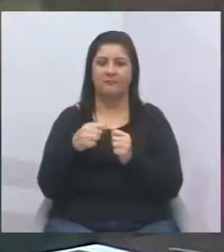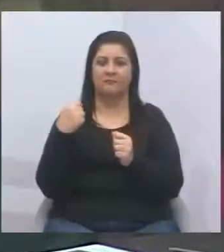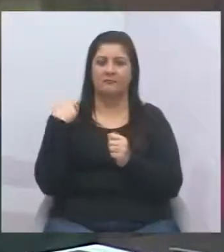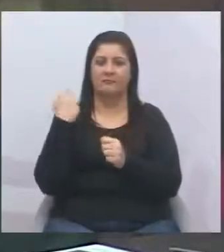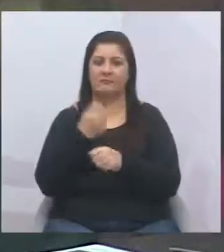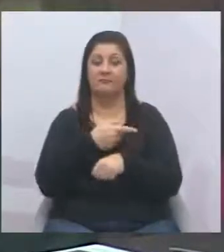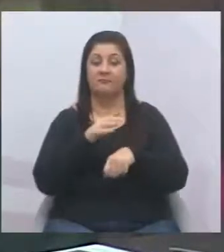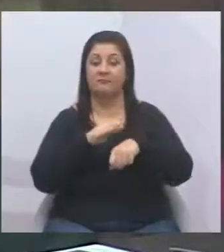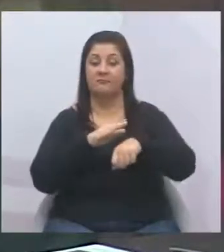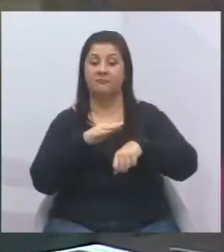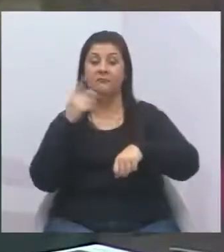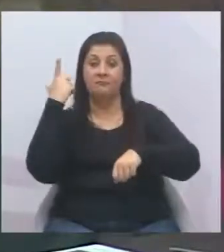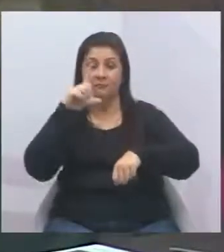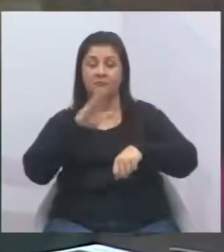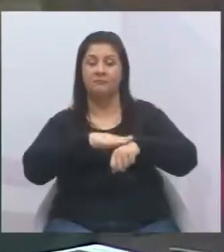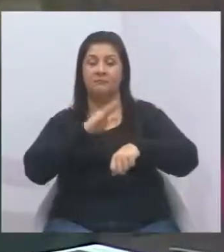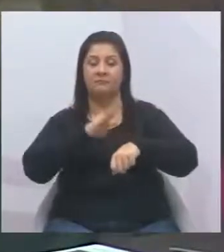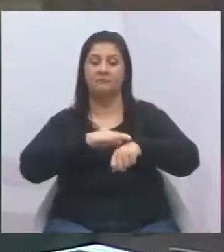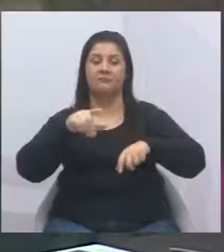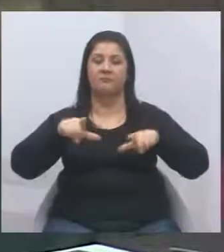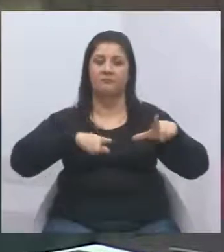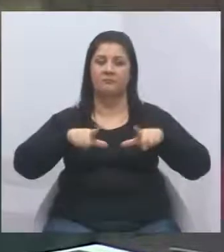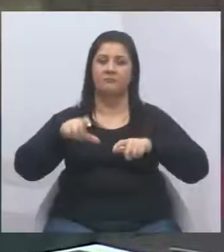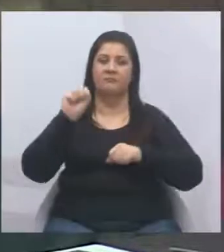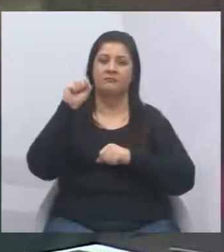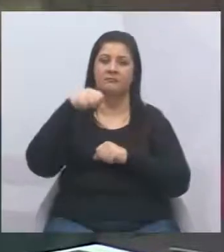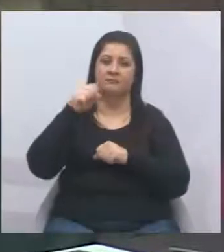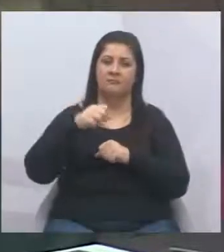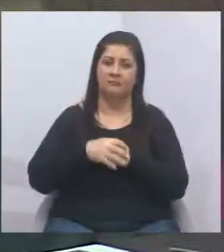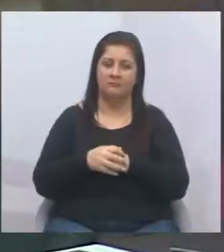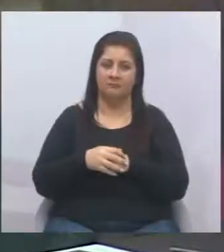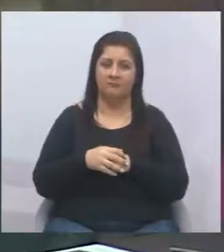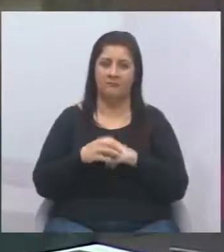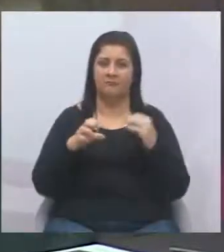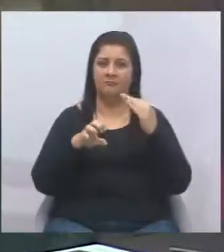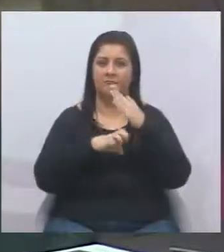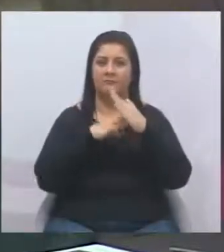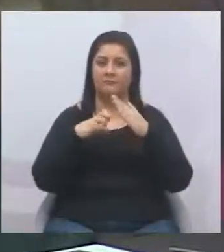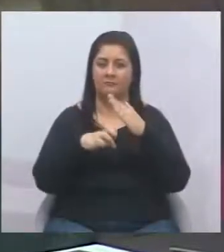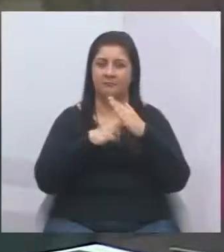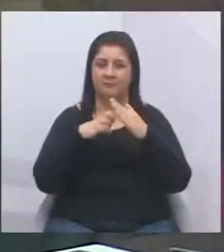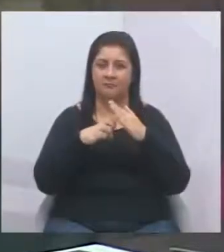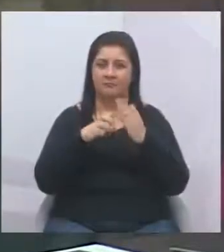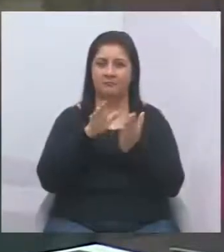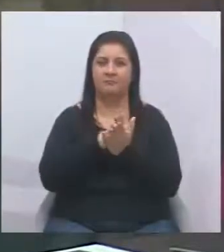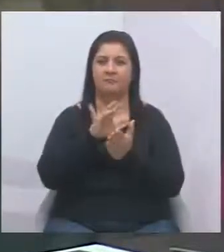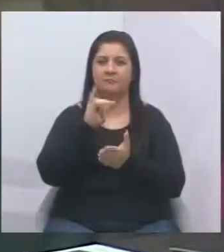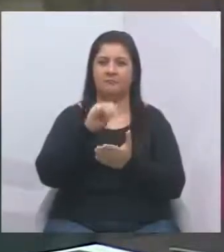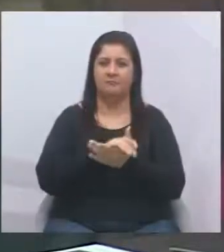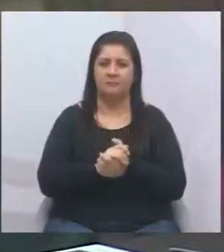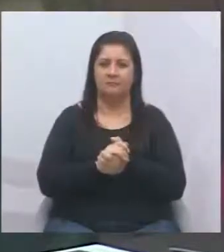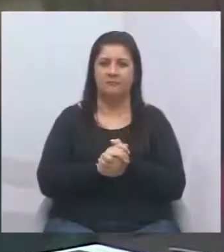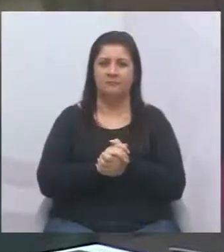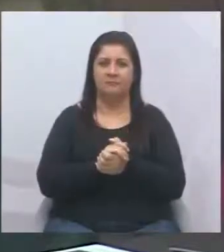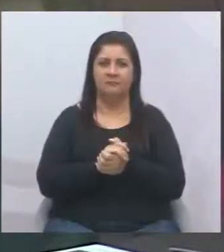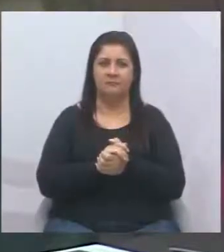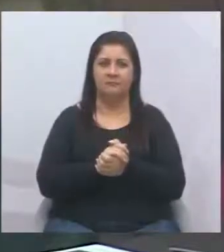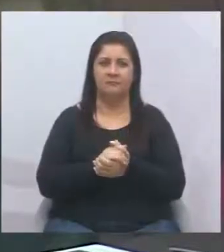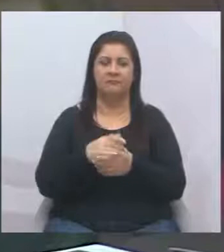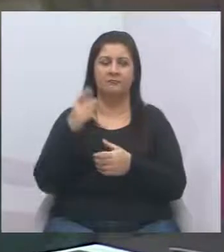fomentar um trabalho, sim, para que as empresas de Jacareí empreguem munícipes da cidade de